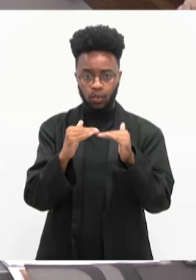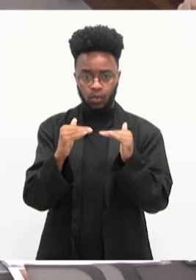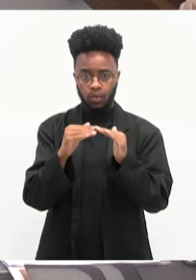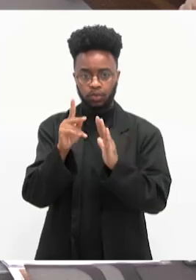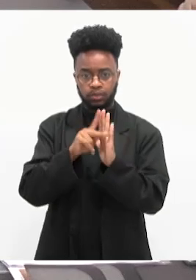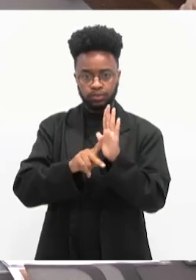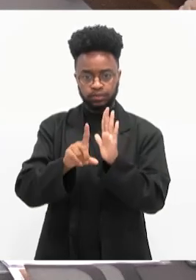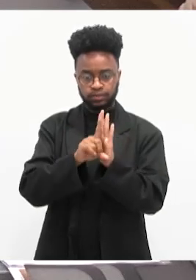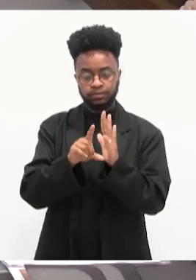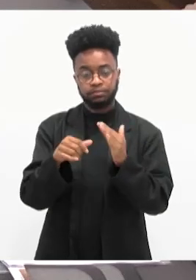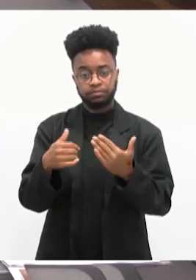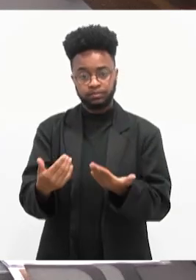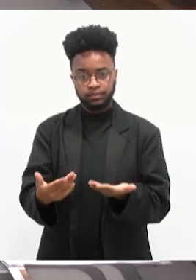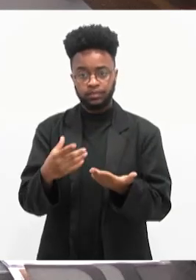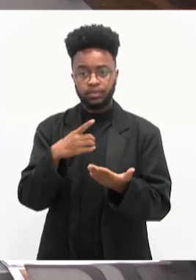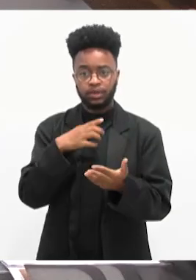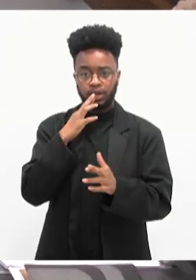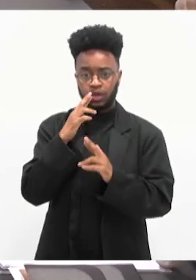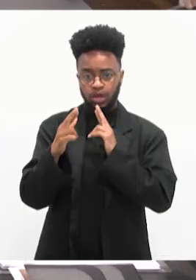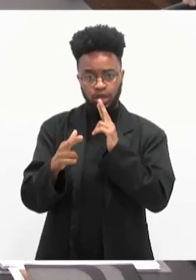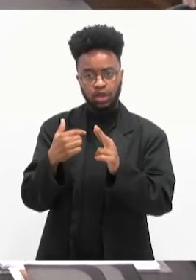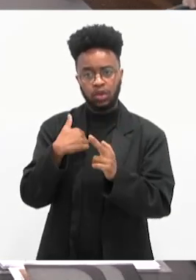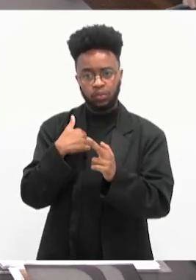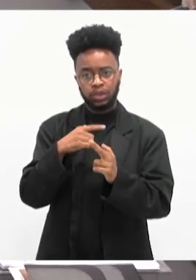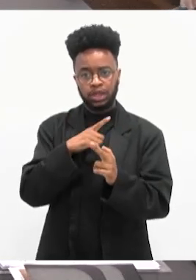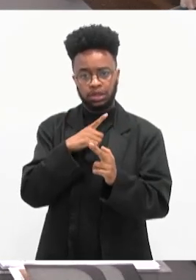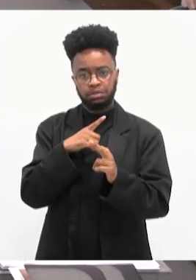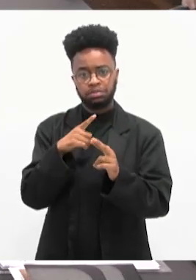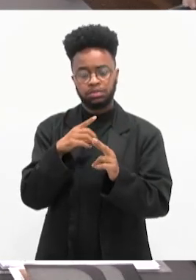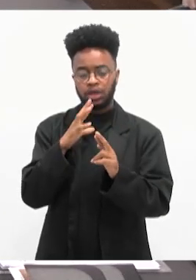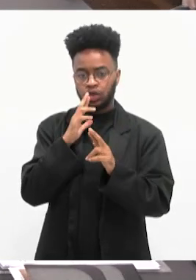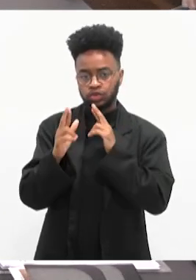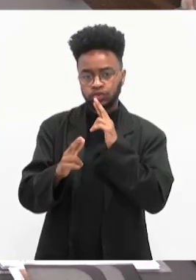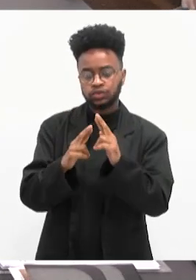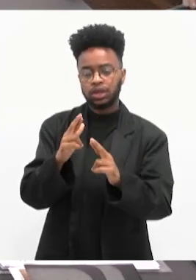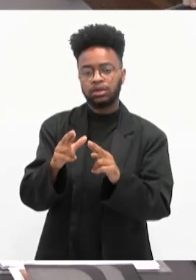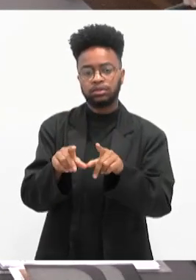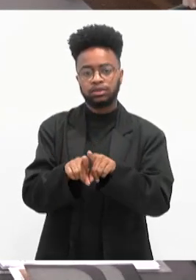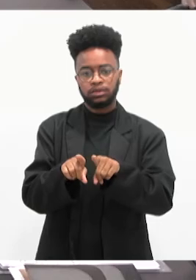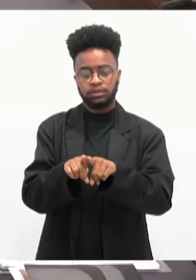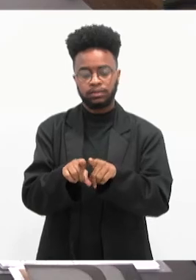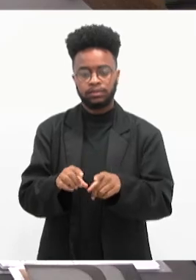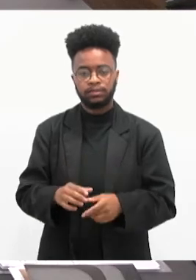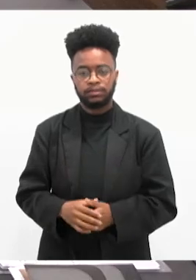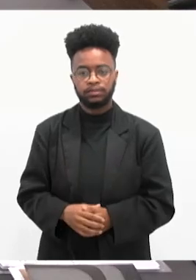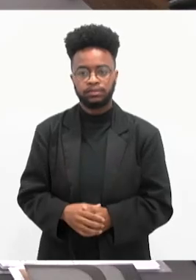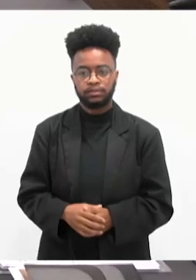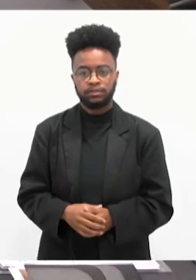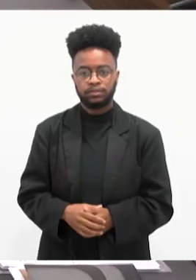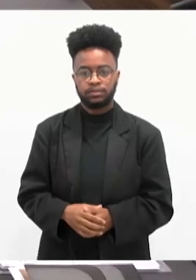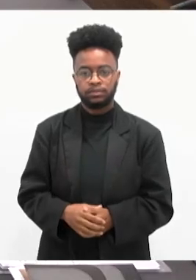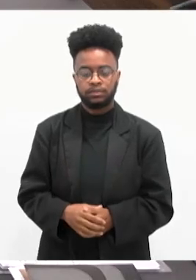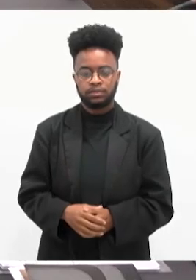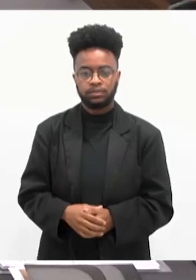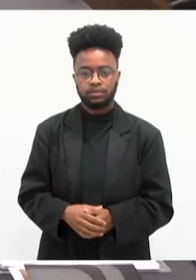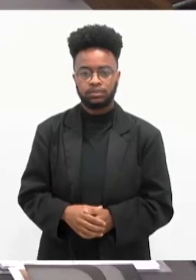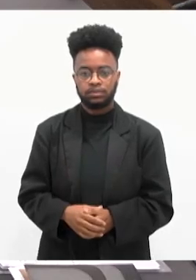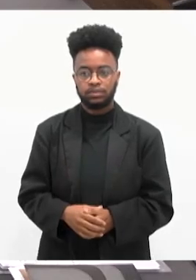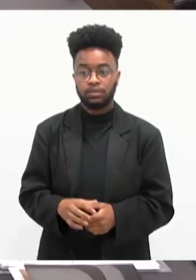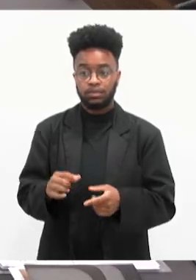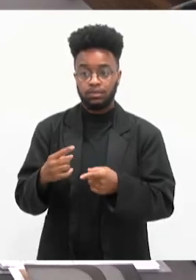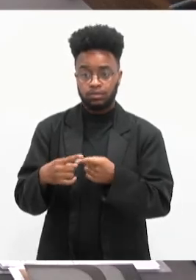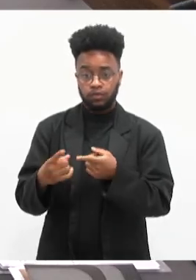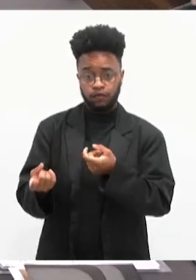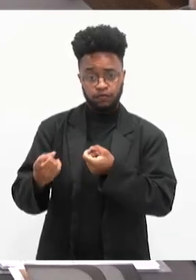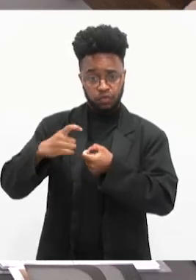Então, o resultado temos aqui o resultado da baixa em diligência por miraculo, voltou